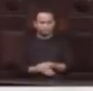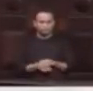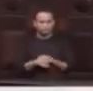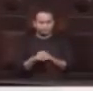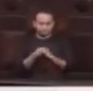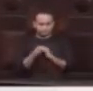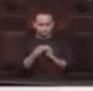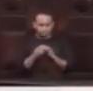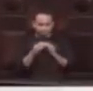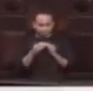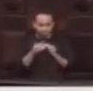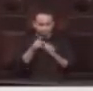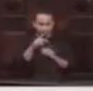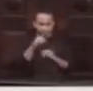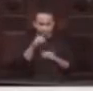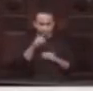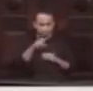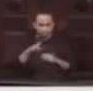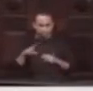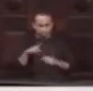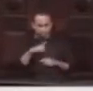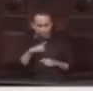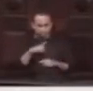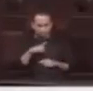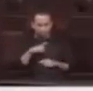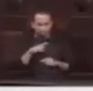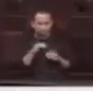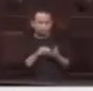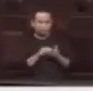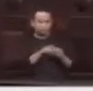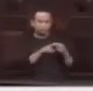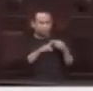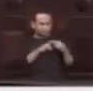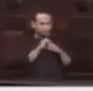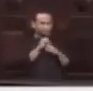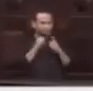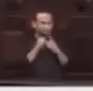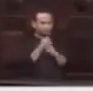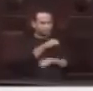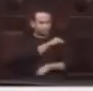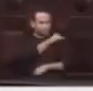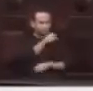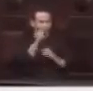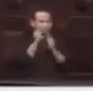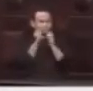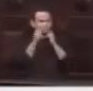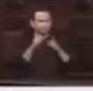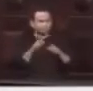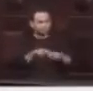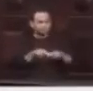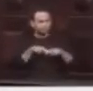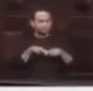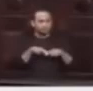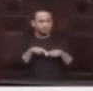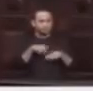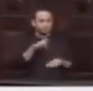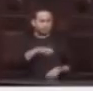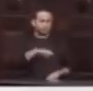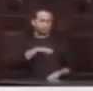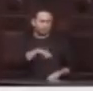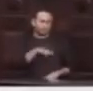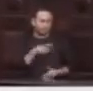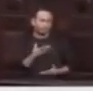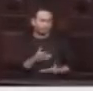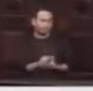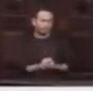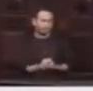só afirmo que a bancada do PSOL, a partir desse momento, pelo desrespeito à sociedade do Rio de Janeiro, que essa casa está cometendo, pelo ato de covardia... Nesse momento,